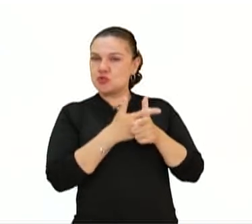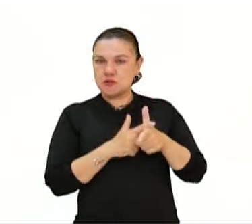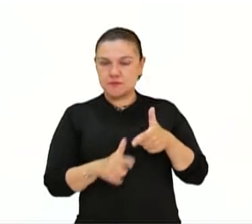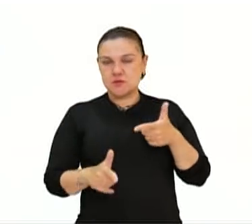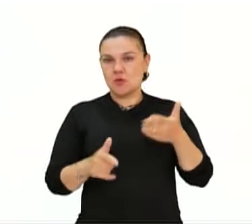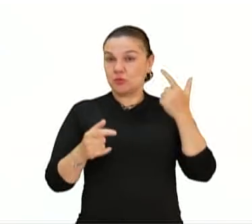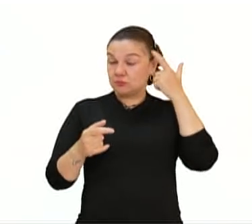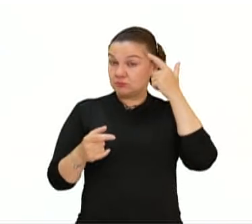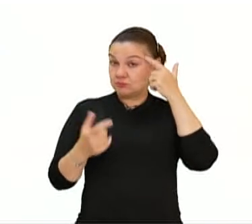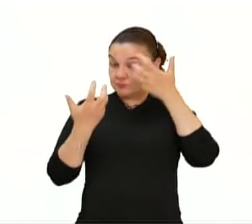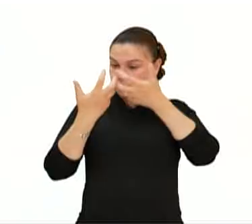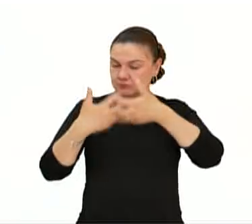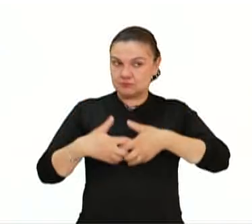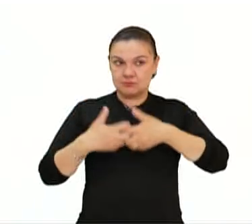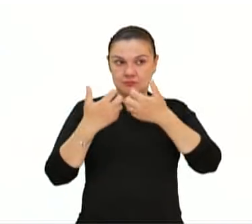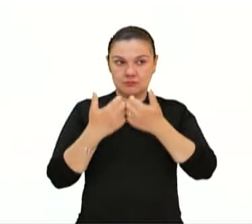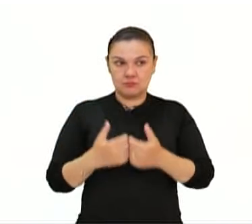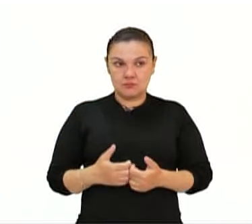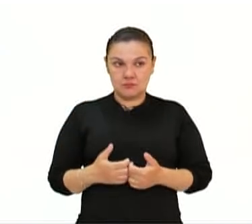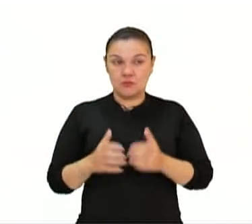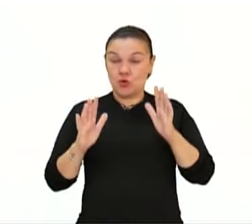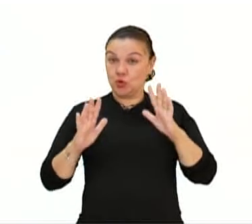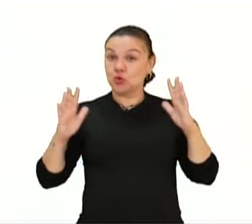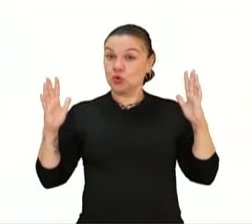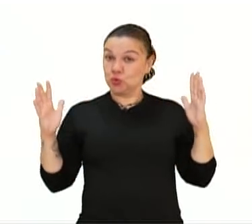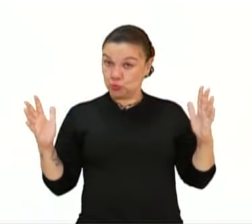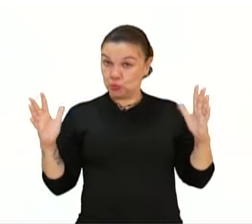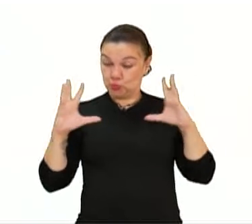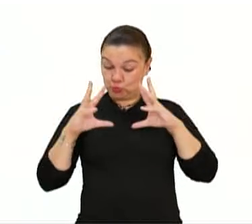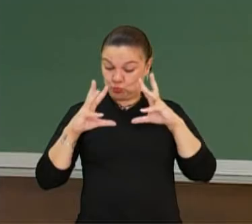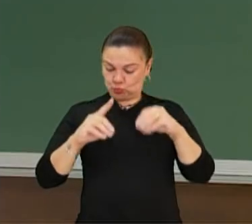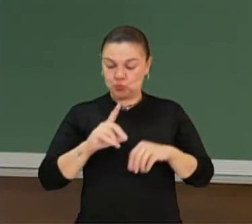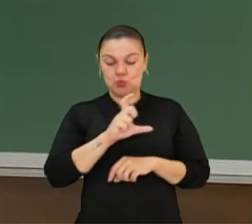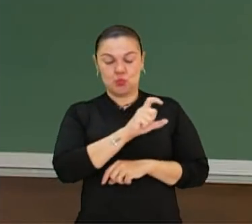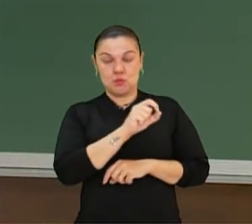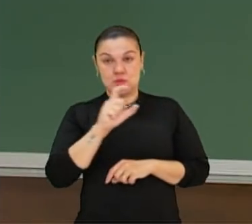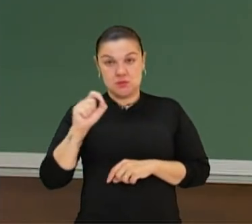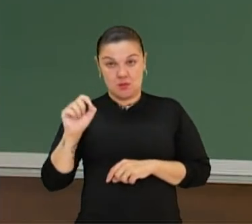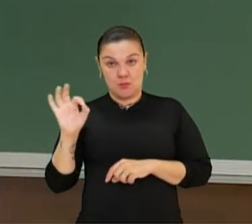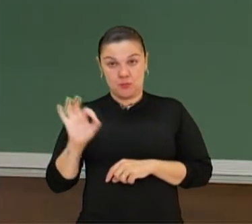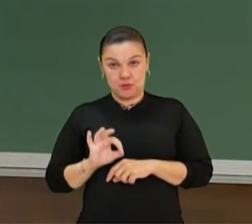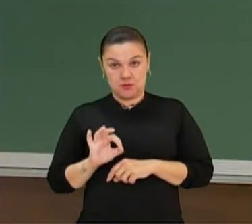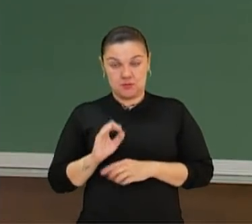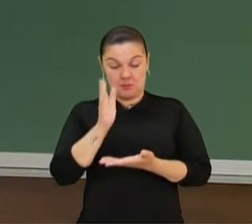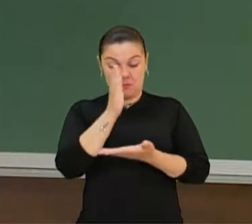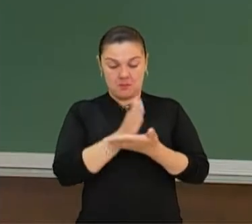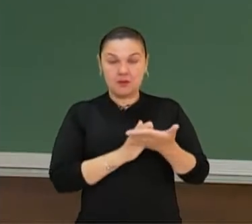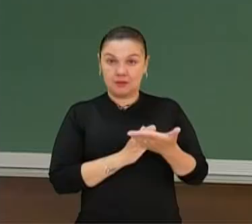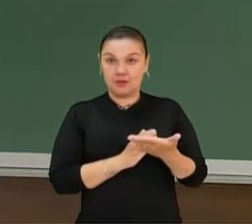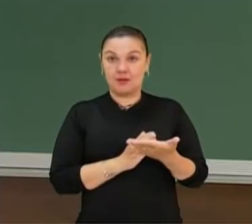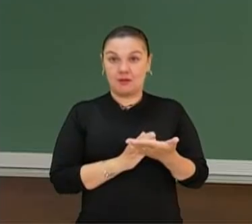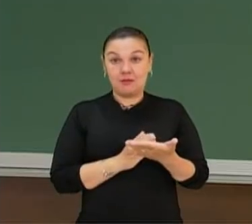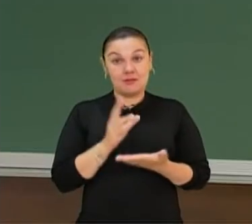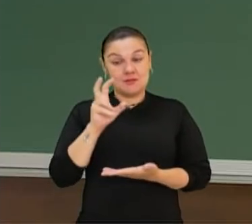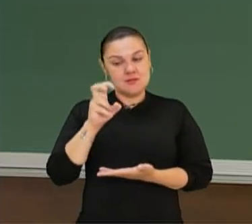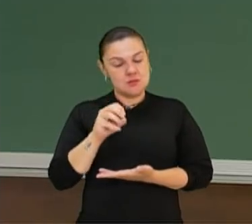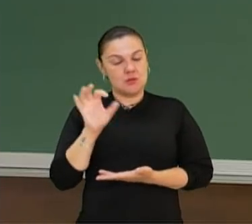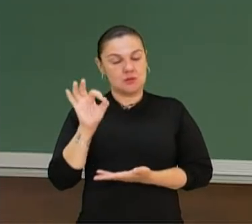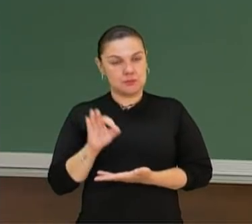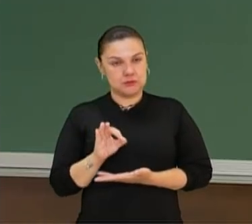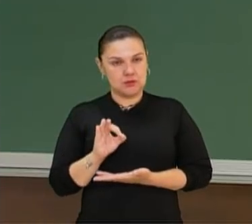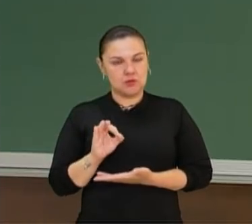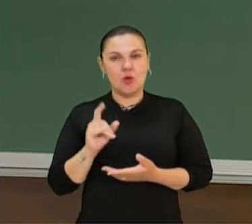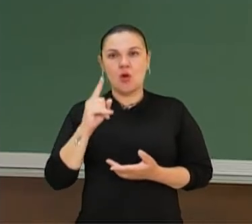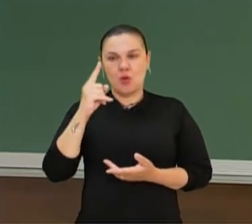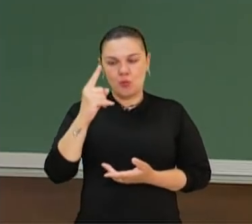100. Vocês lembram? O inteiro, 100%. Metade, 50%. 1/4, metade da metade.